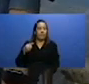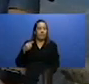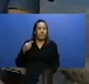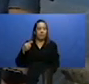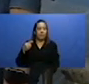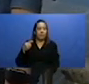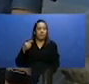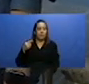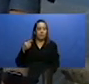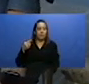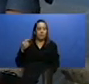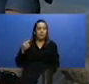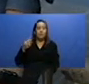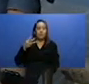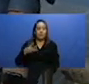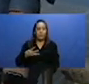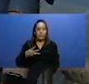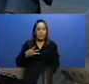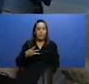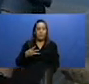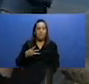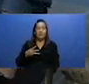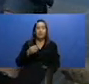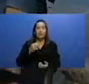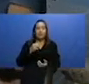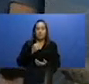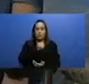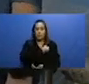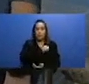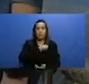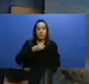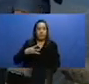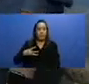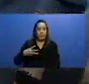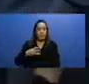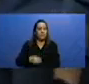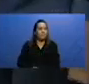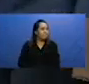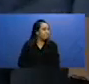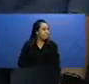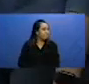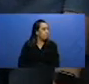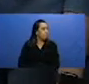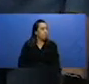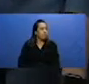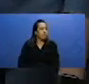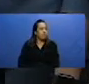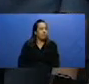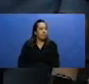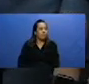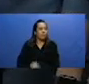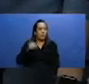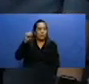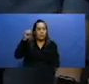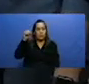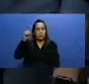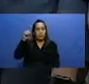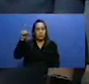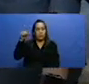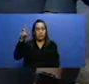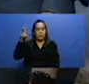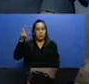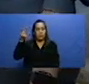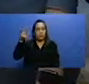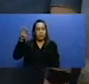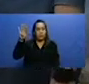tá vendo? 1, 2, 3. Venho aqui e coloco 3. E esse aqui é esse, ó. Conta aí na frente